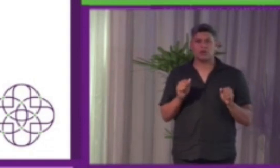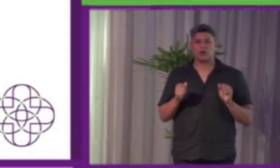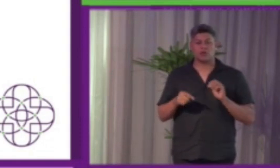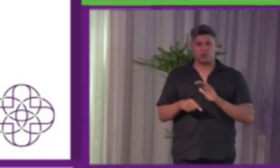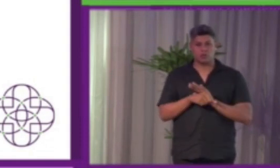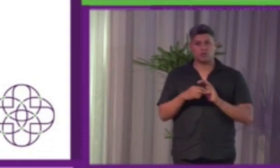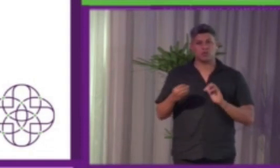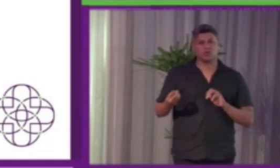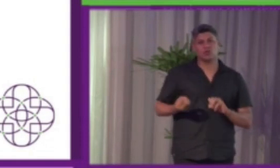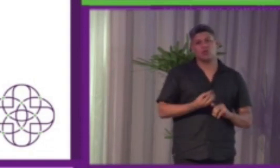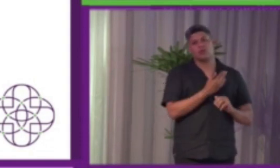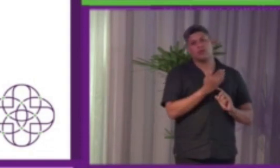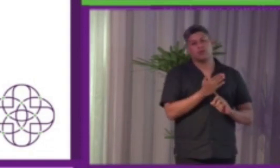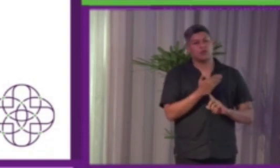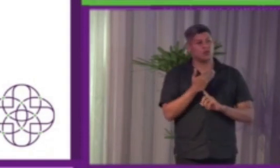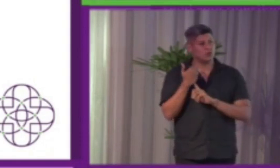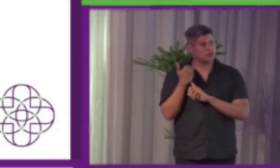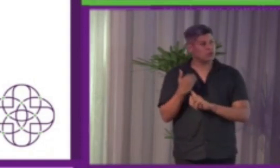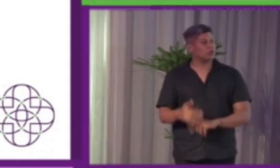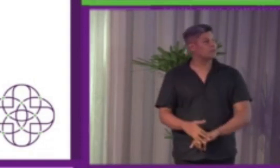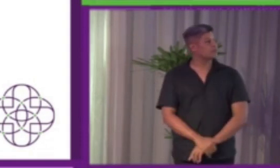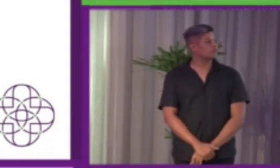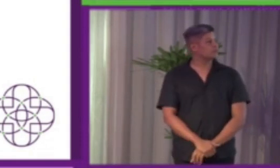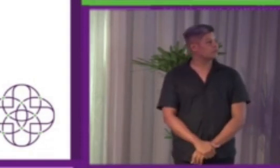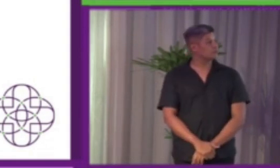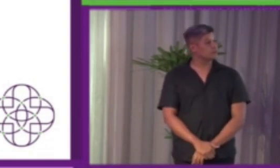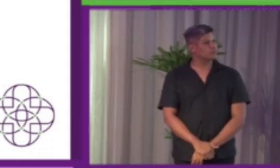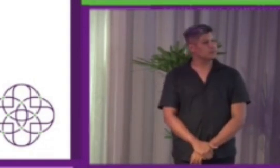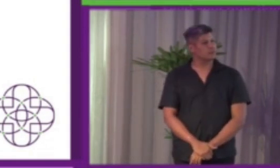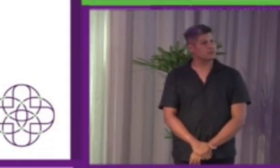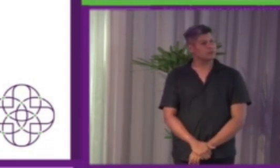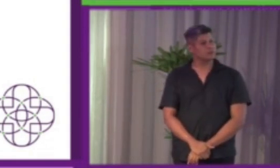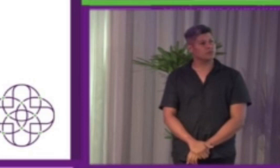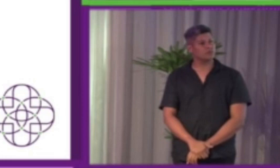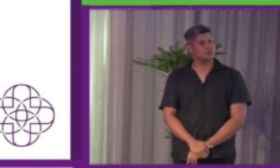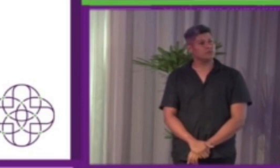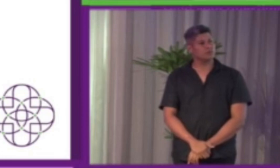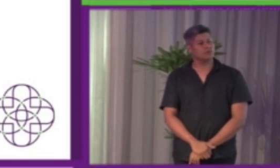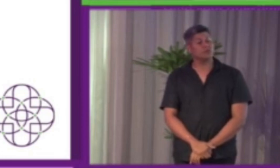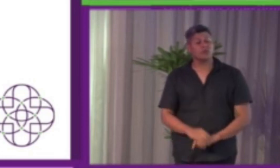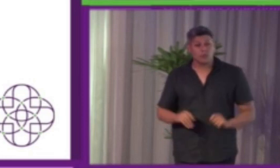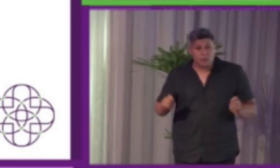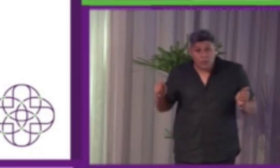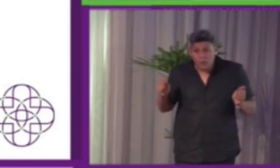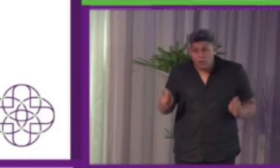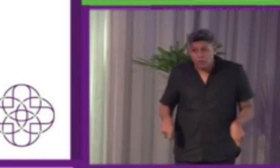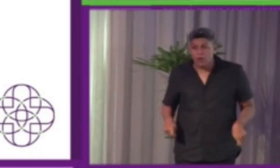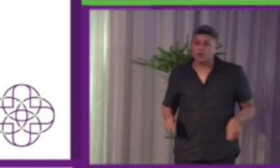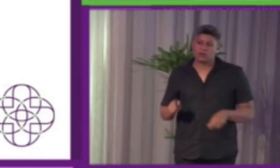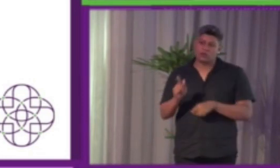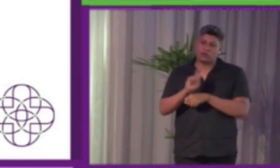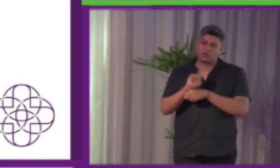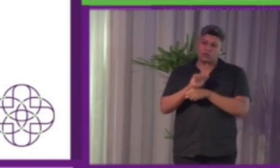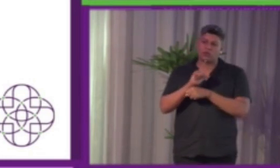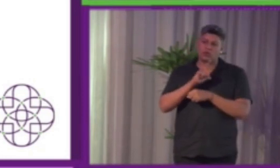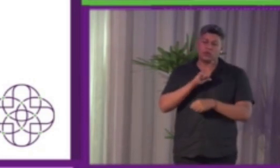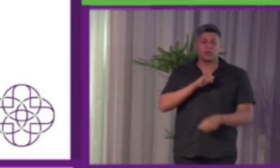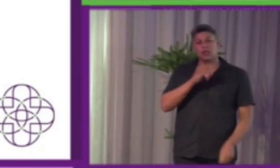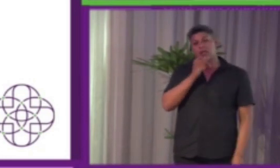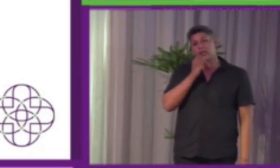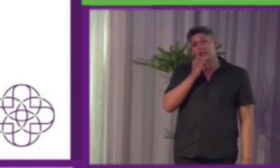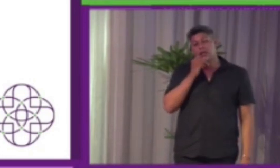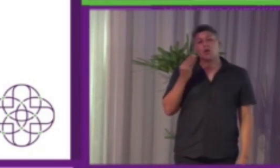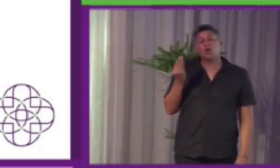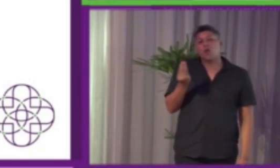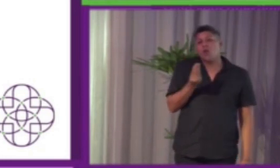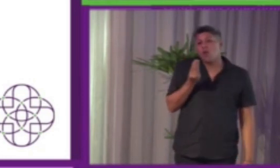nova tecnologia. Tá, então, por meio da razão de custo-efetividade incremental, é possível que o gestor tenha uma noção, por exemplo, da